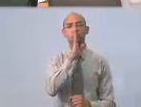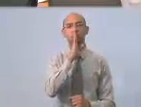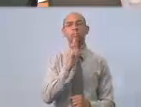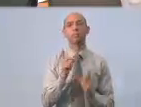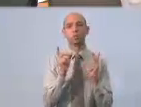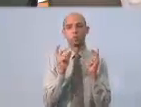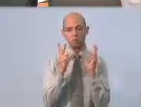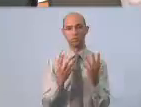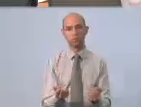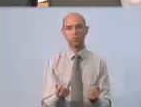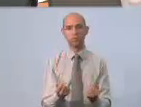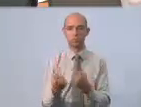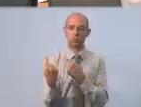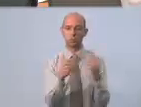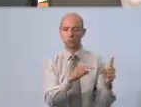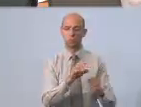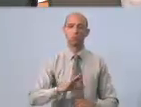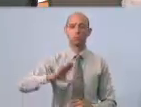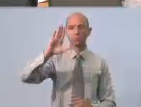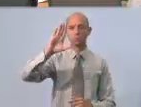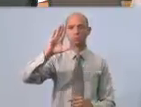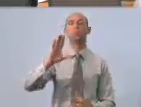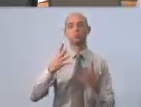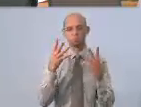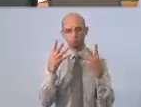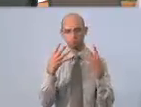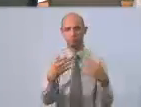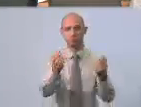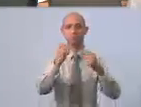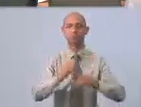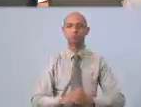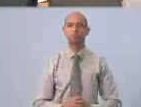os contrários se manifestem. Aprovada.